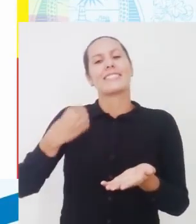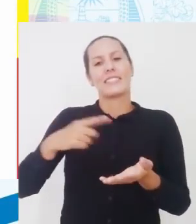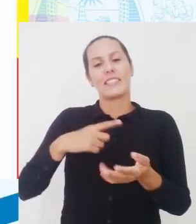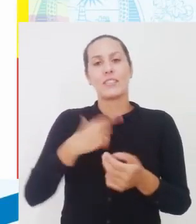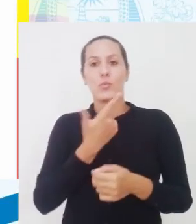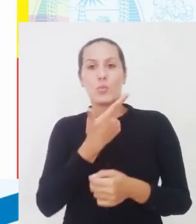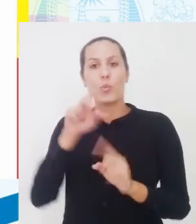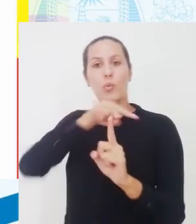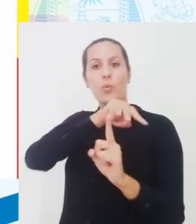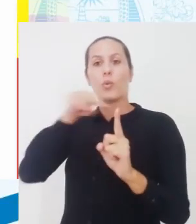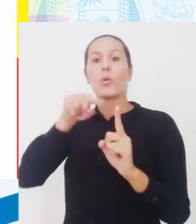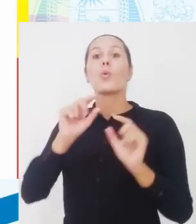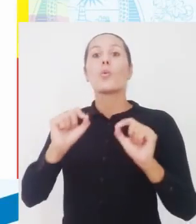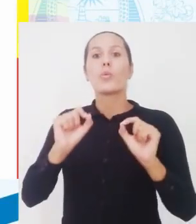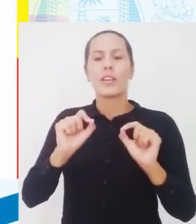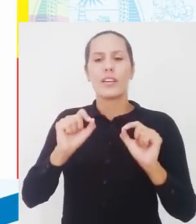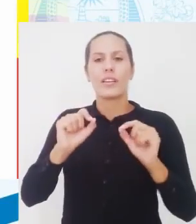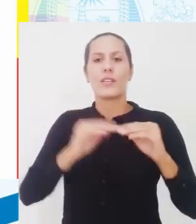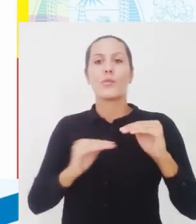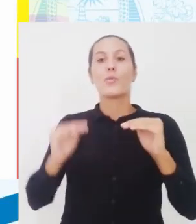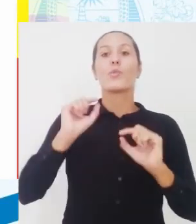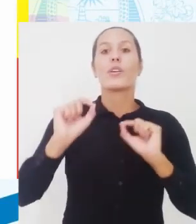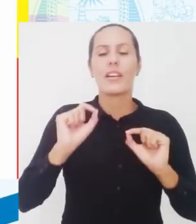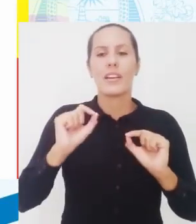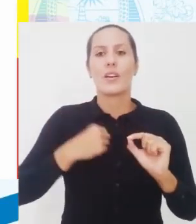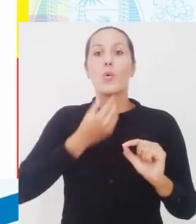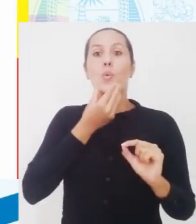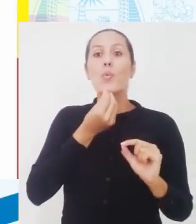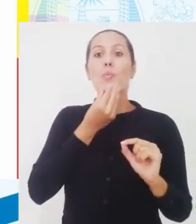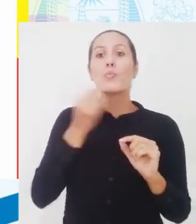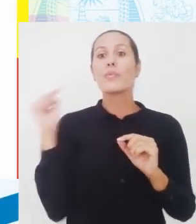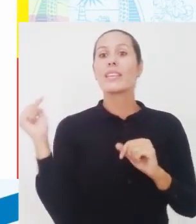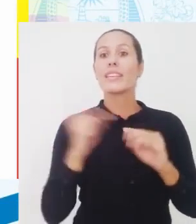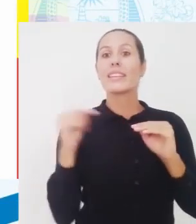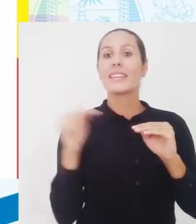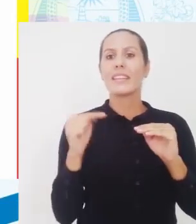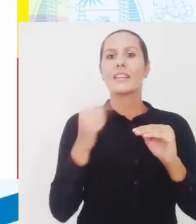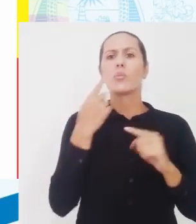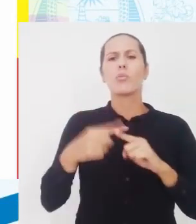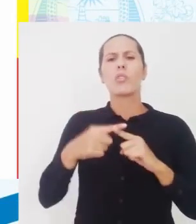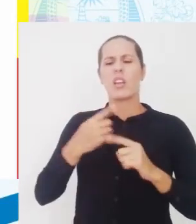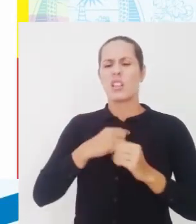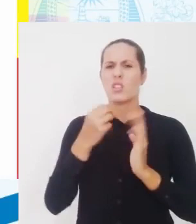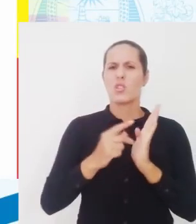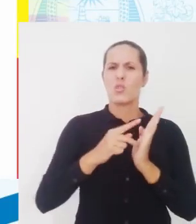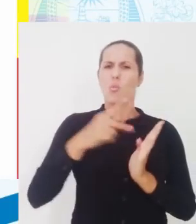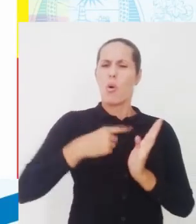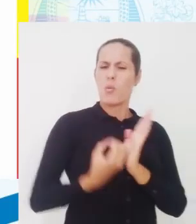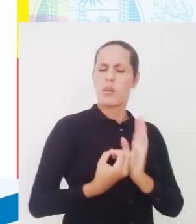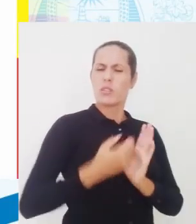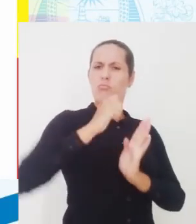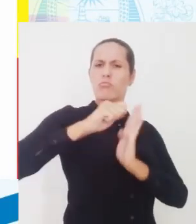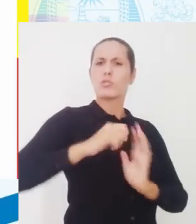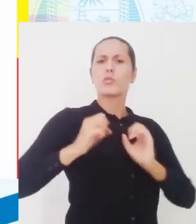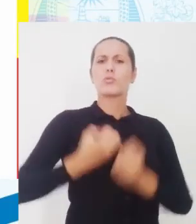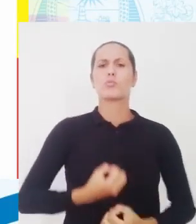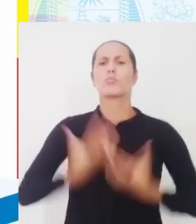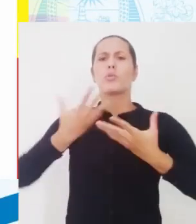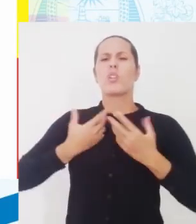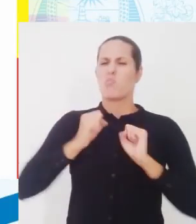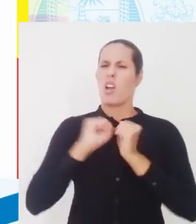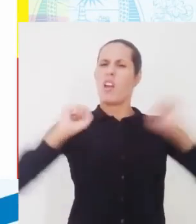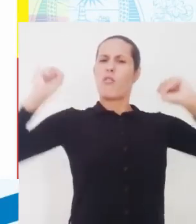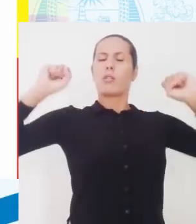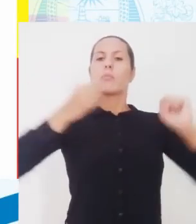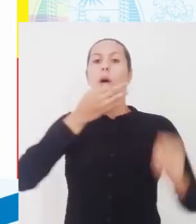de vista do menino. Ele escreveu o poema um pouco assim, revoltado, mas para expor a opinião própria dele, o